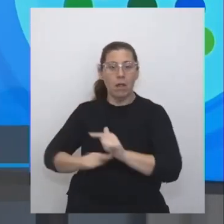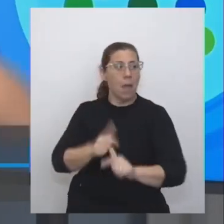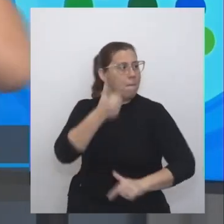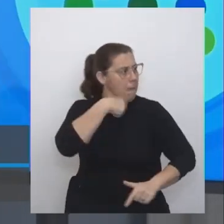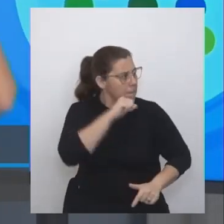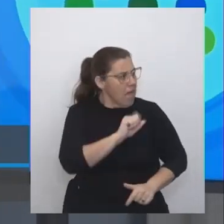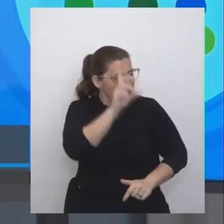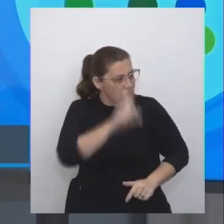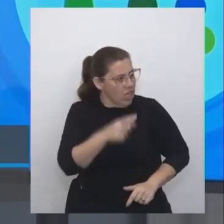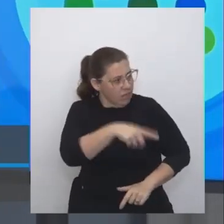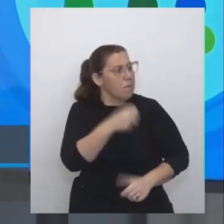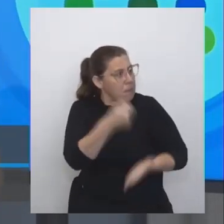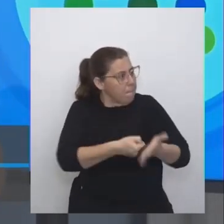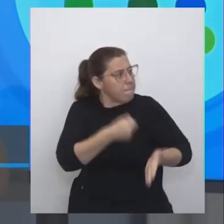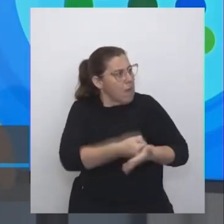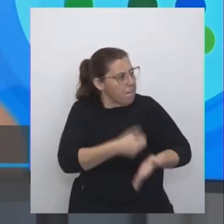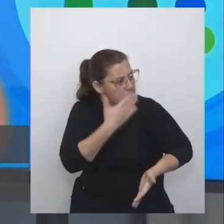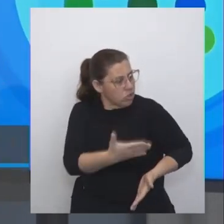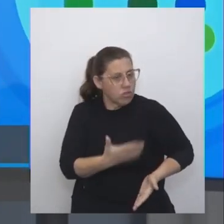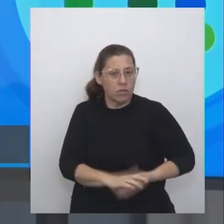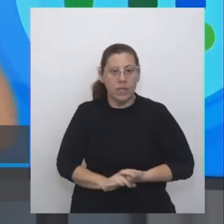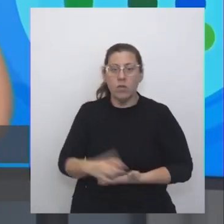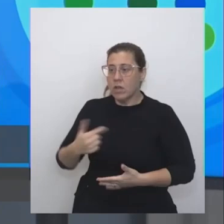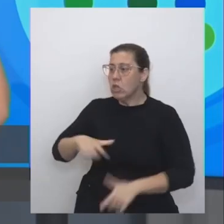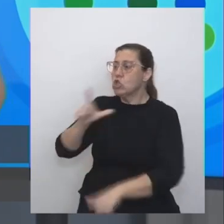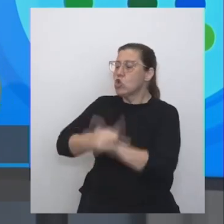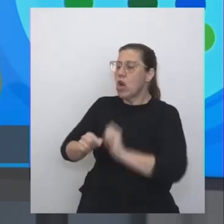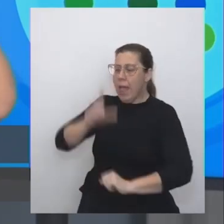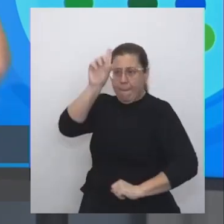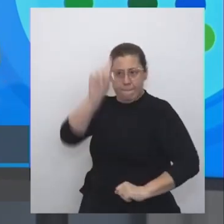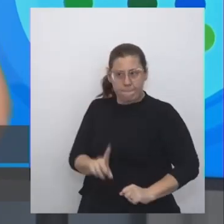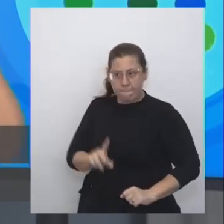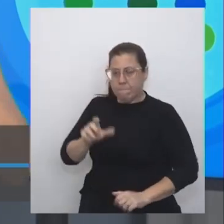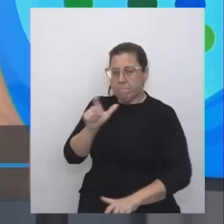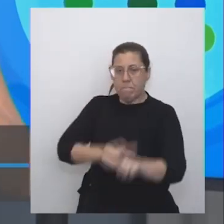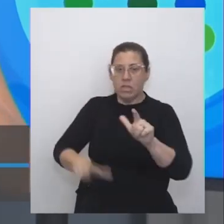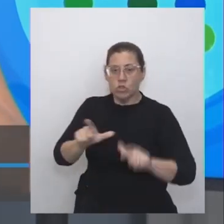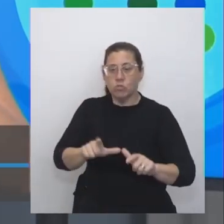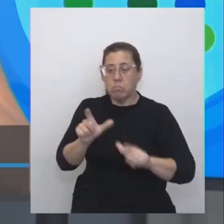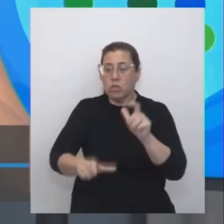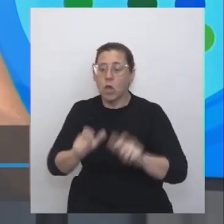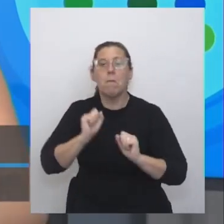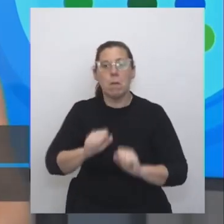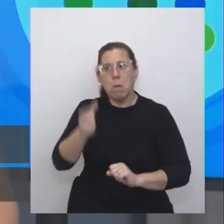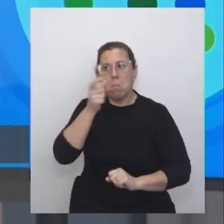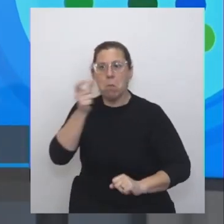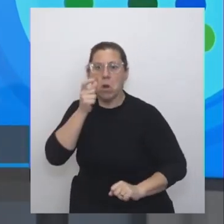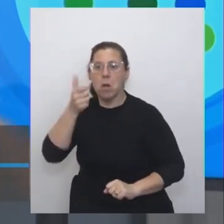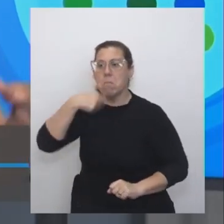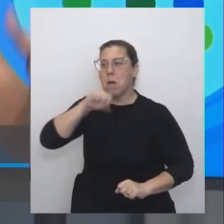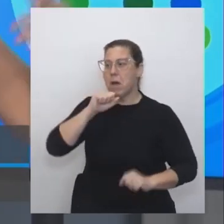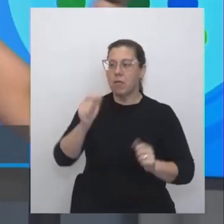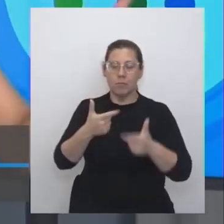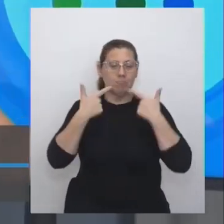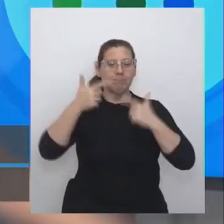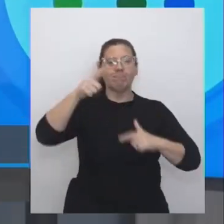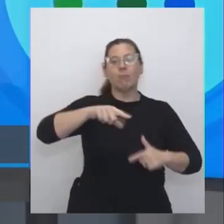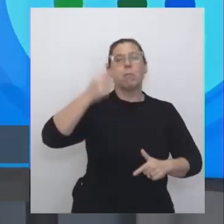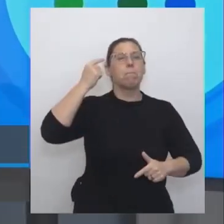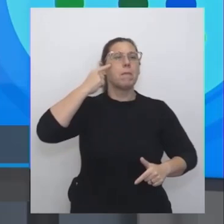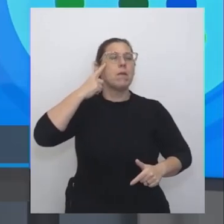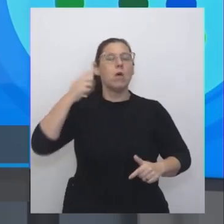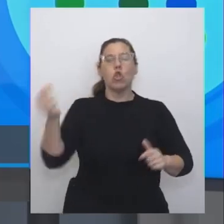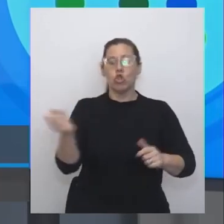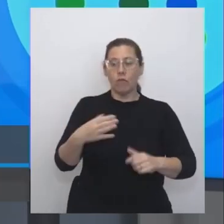mamãe, é direito seu e você tem que cobrar. Temos que escolher alguém que pudesse o povo amparar e enxergar. Minha mãe sorriu de novo, ficou feliz pela